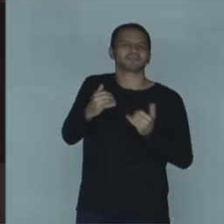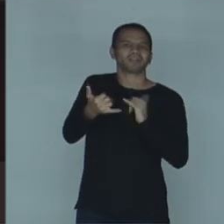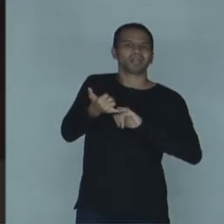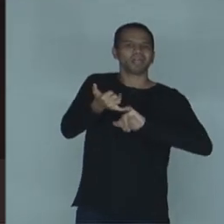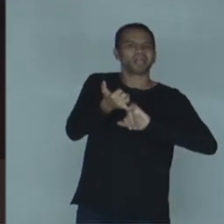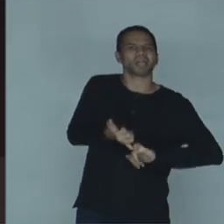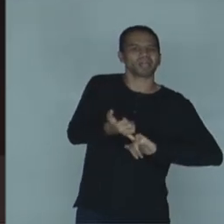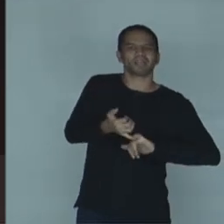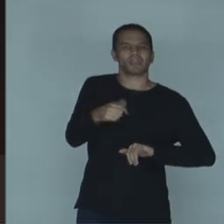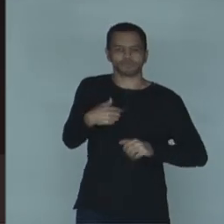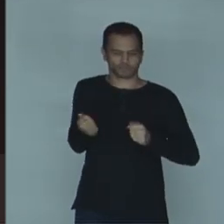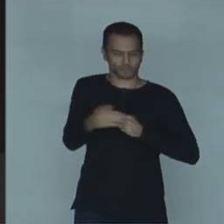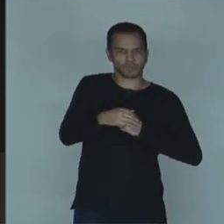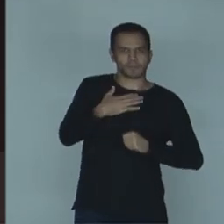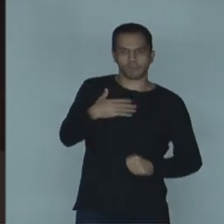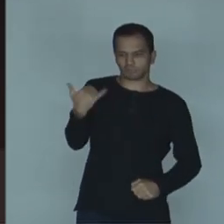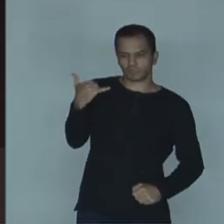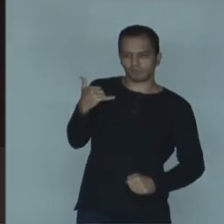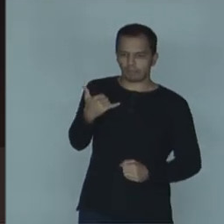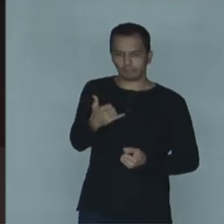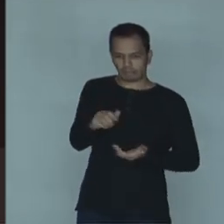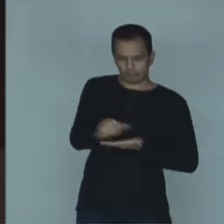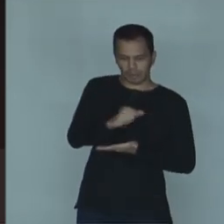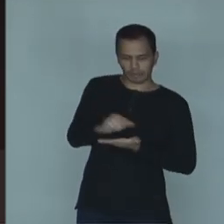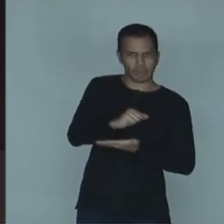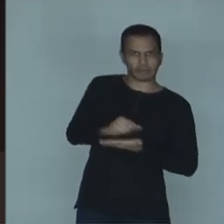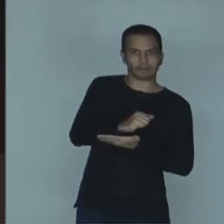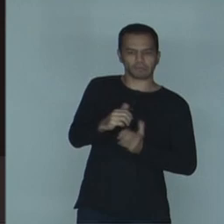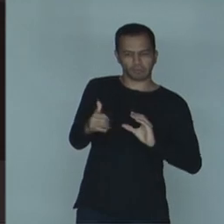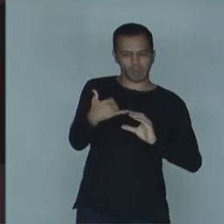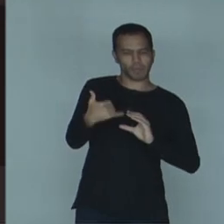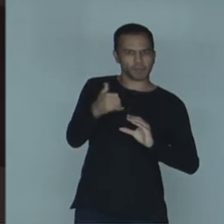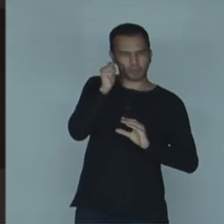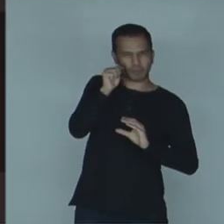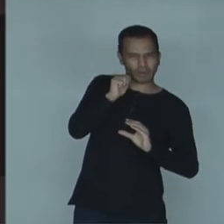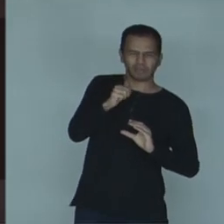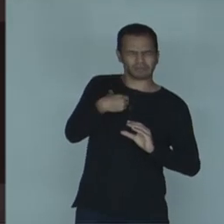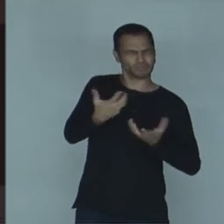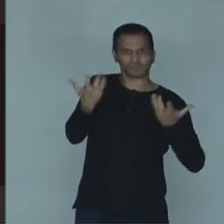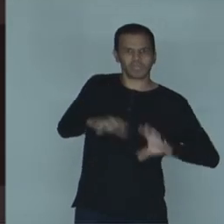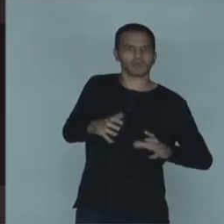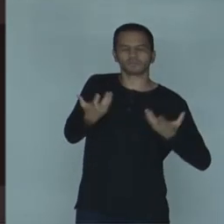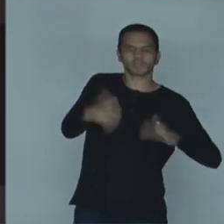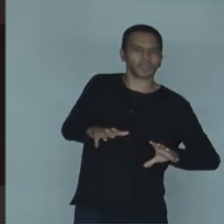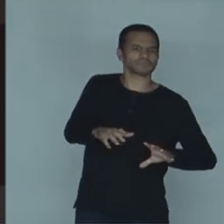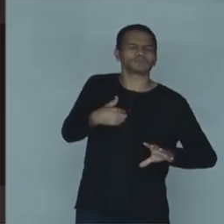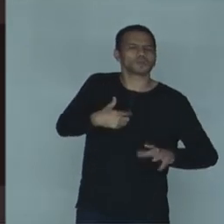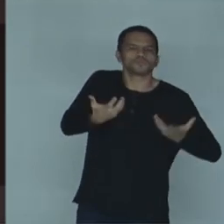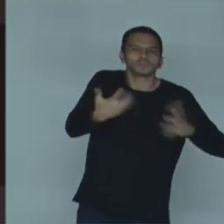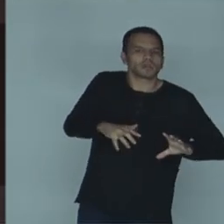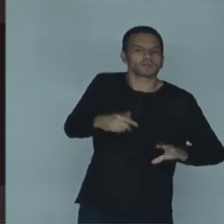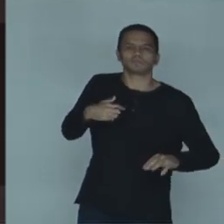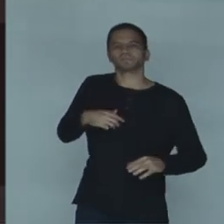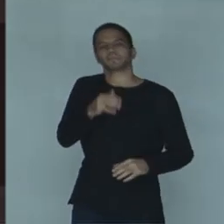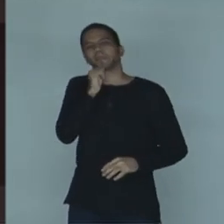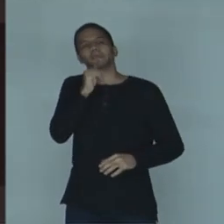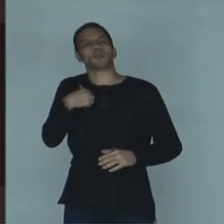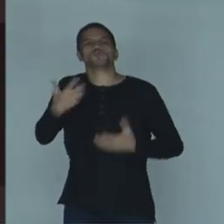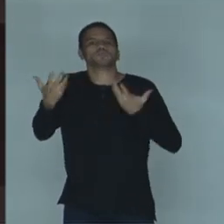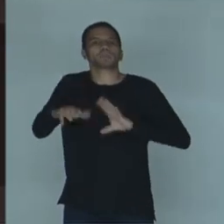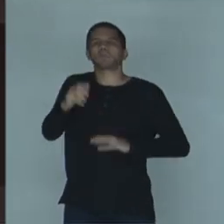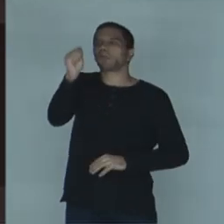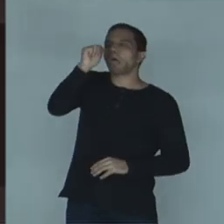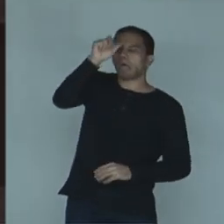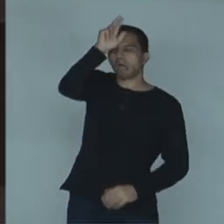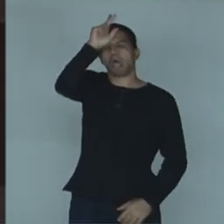com olhando e eu escondendo dele é tão na mensagem eu não quero eu não quero essa vida eu não quero saber eu não quero bebedeira eu não quero